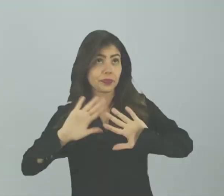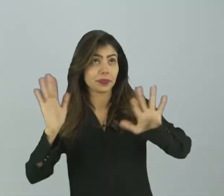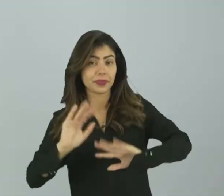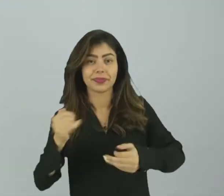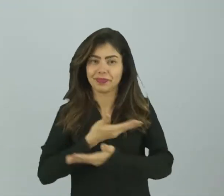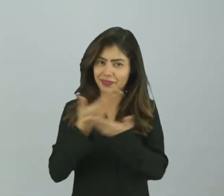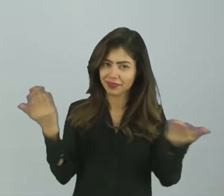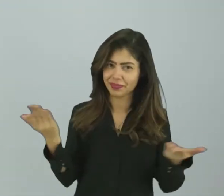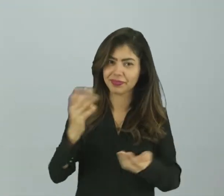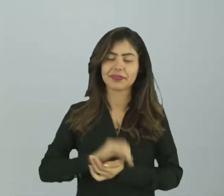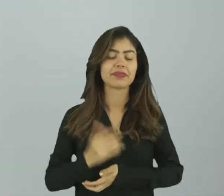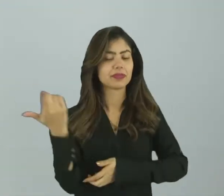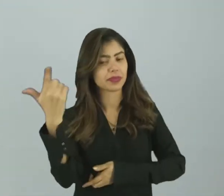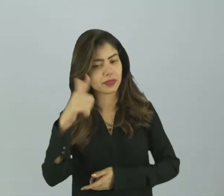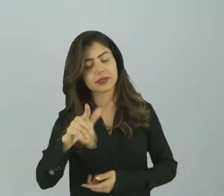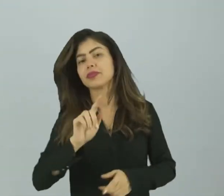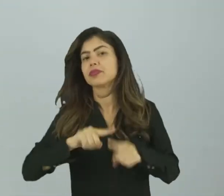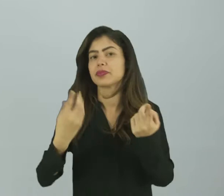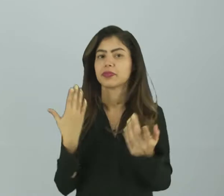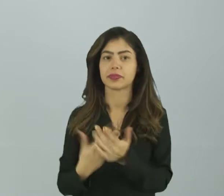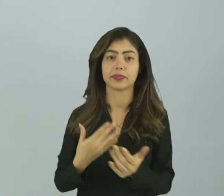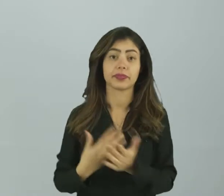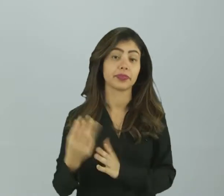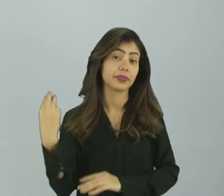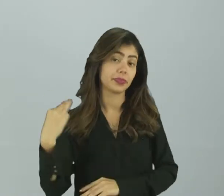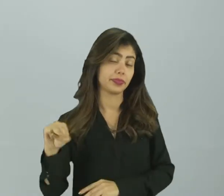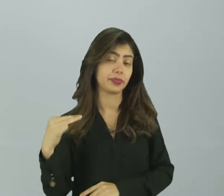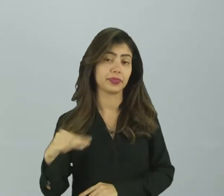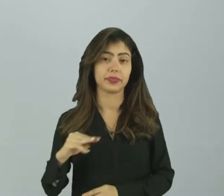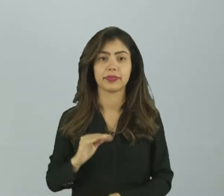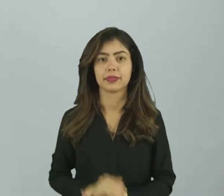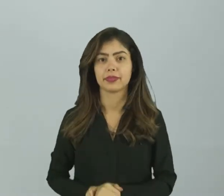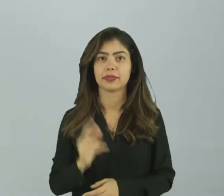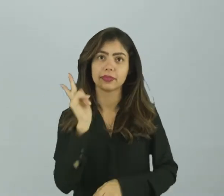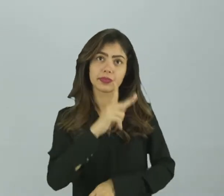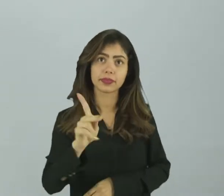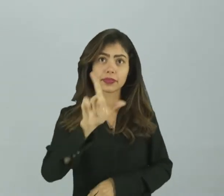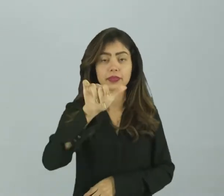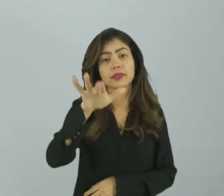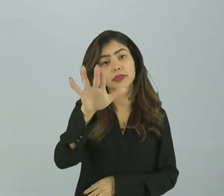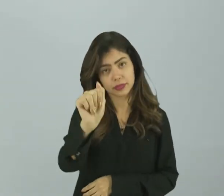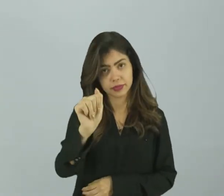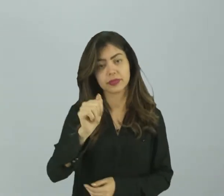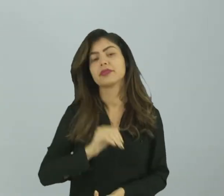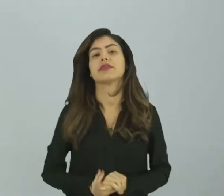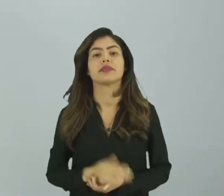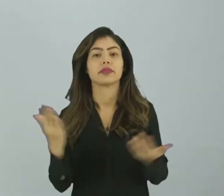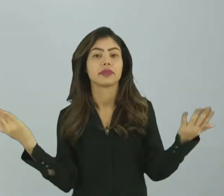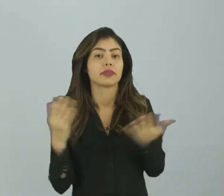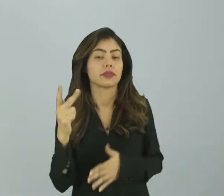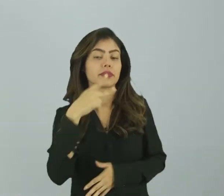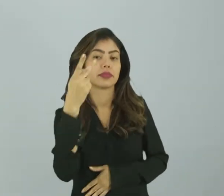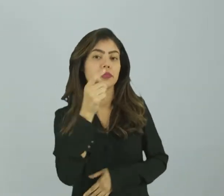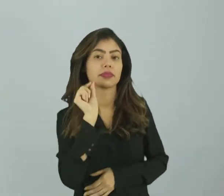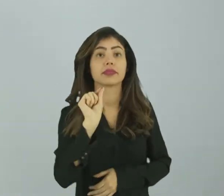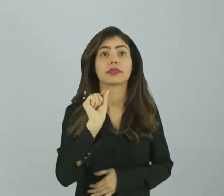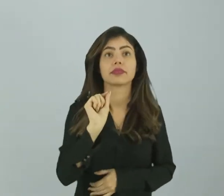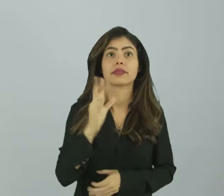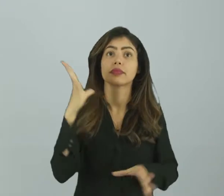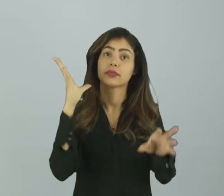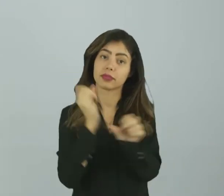Olá, pessoal! Estamos de volta para mais uma aula de matemática. Sou o professor Lucas e hoje nós vamos falar sobre